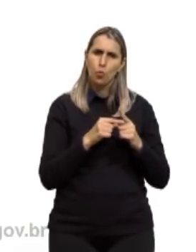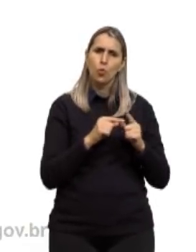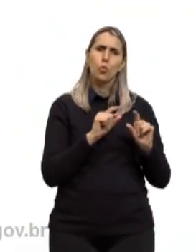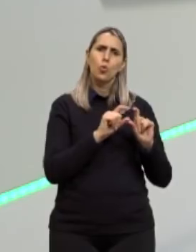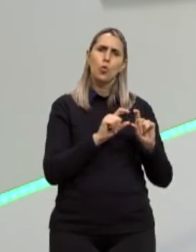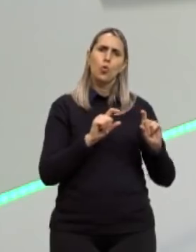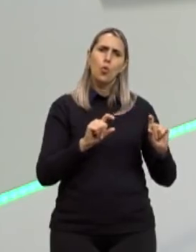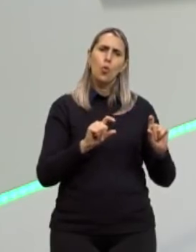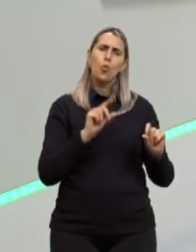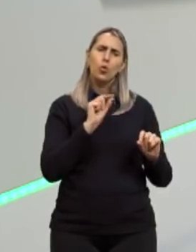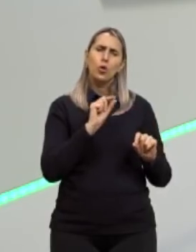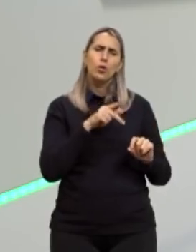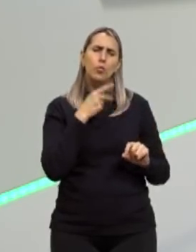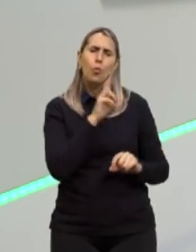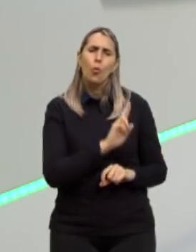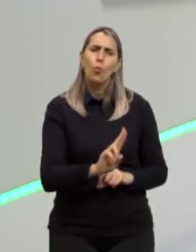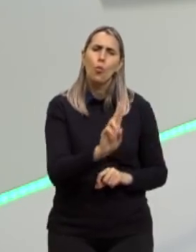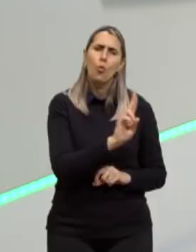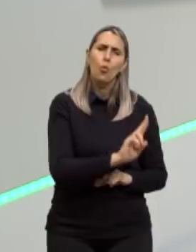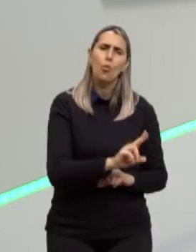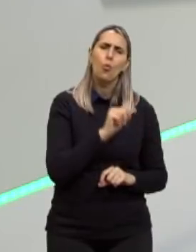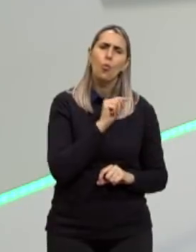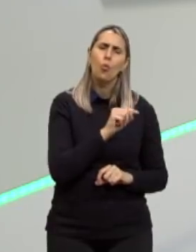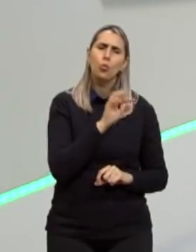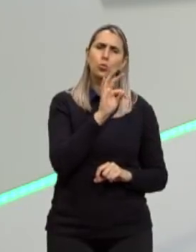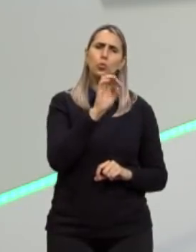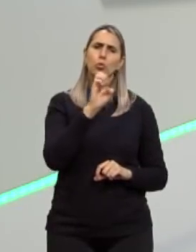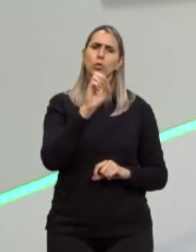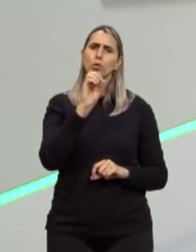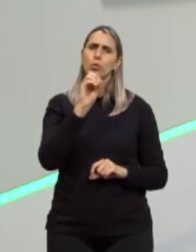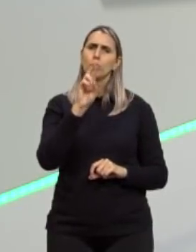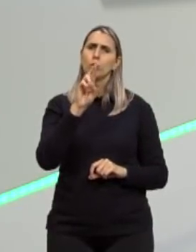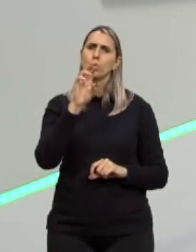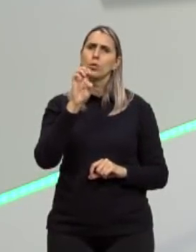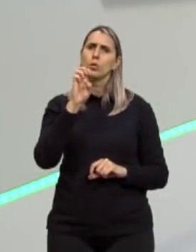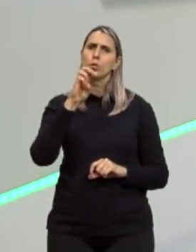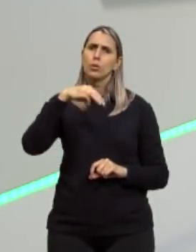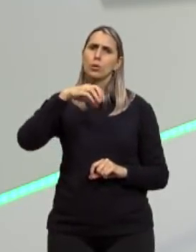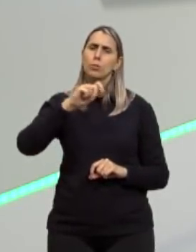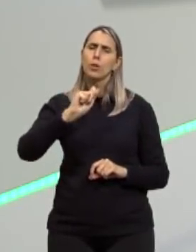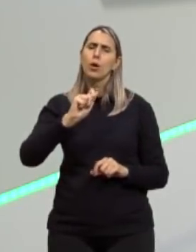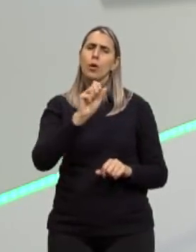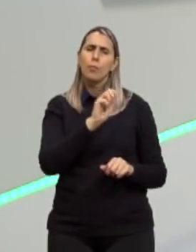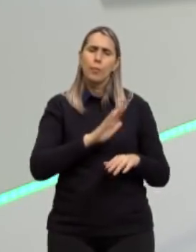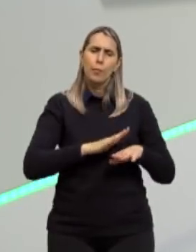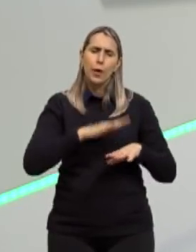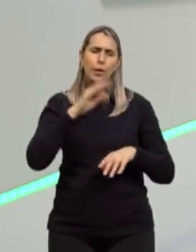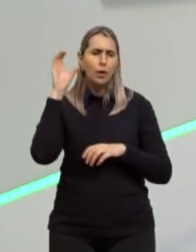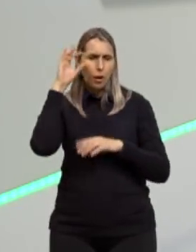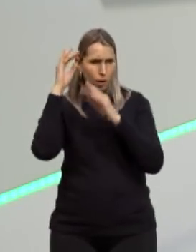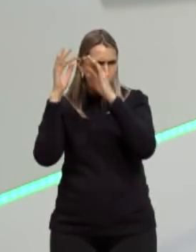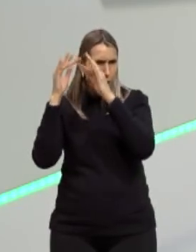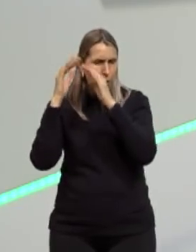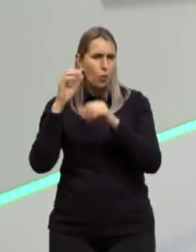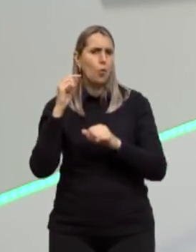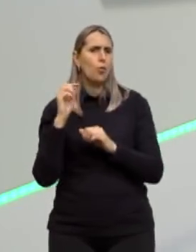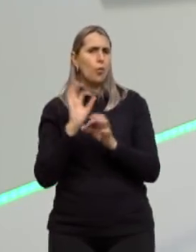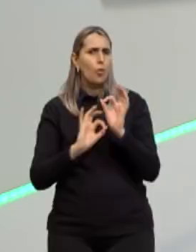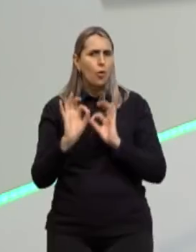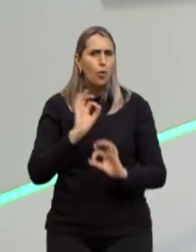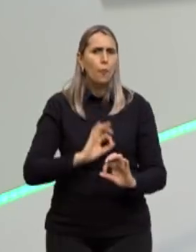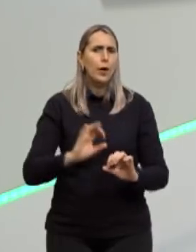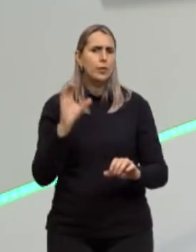dizem né como é que eu aplico mais rápido o meu cérebro se organiza e mais rápido eu já criei a minha estratégia